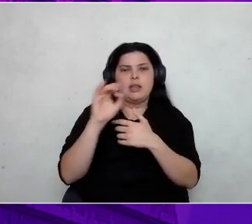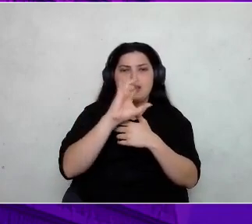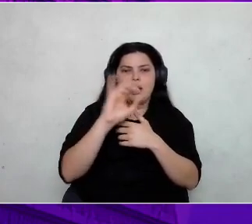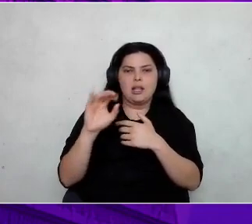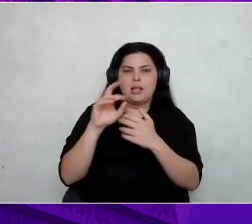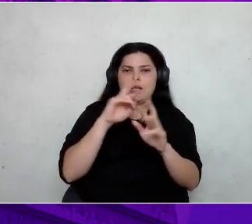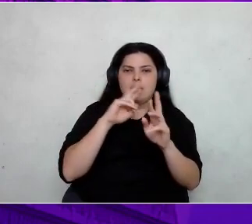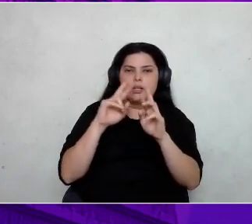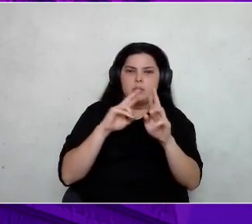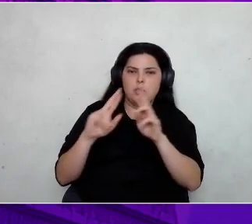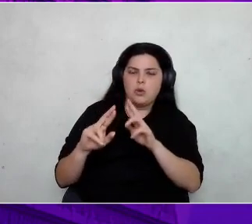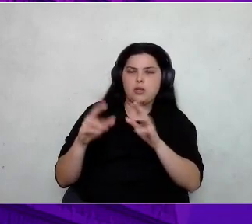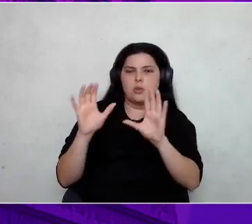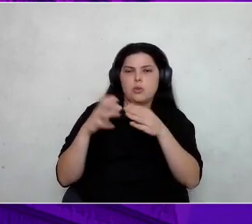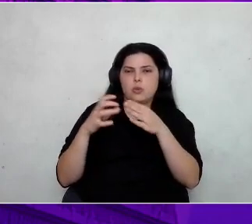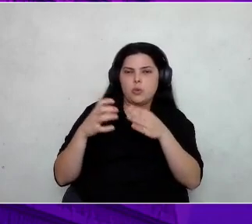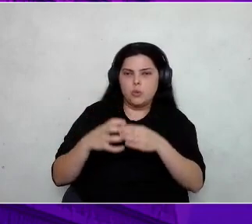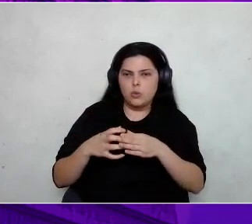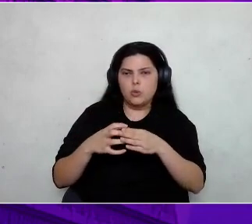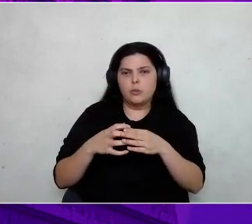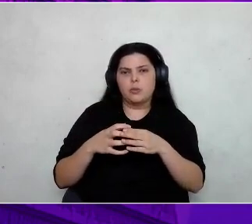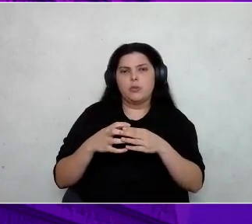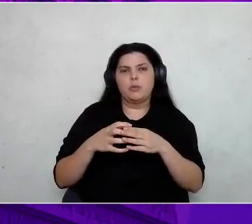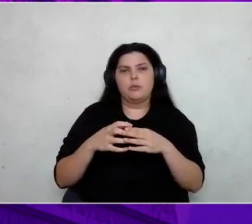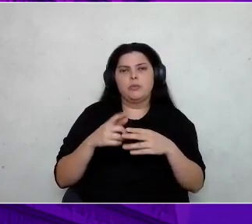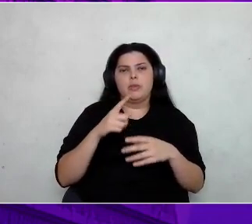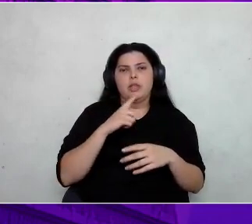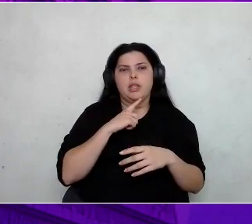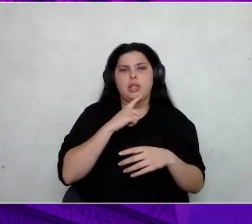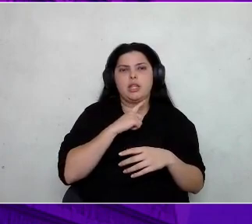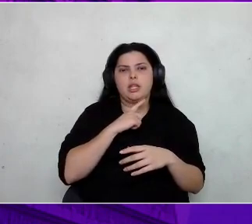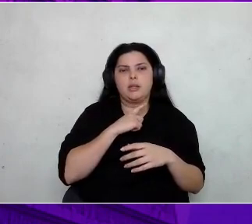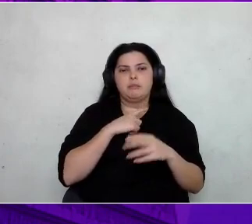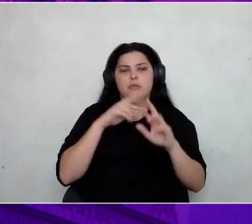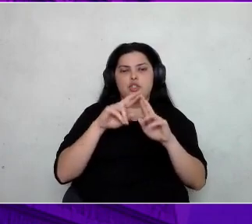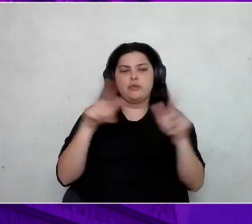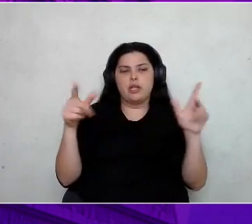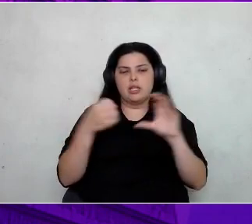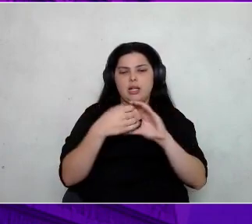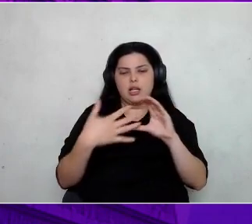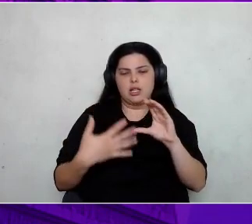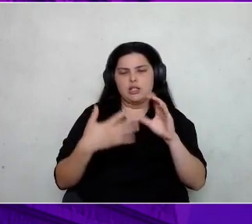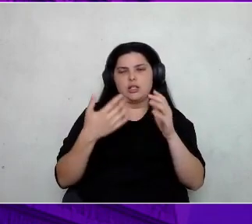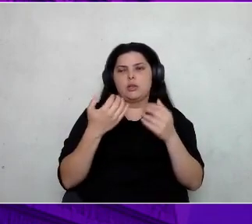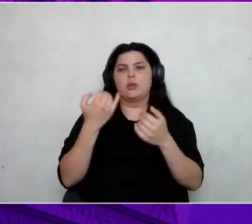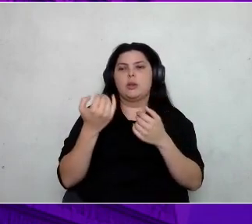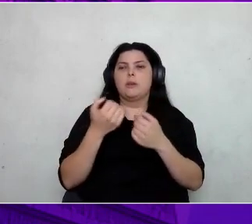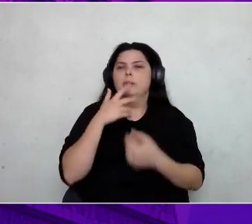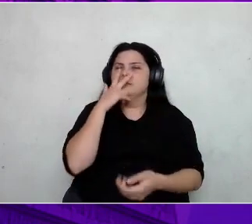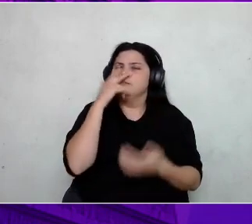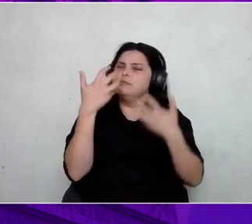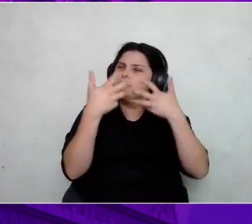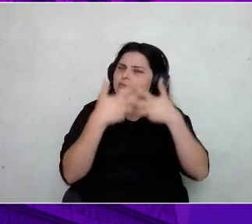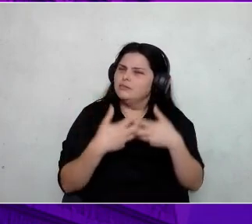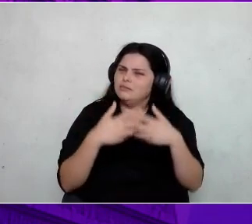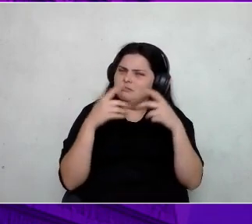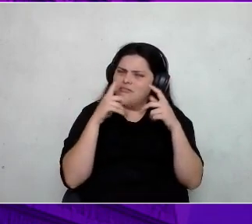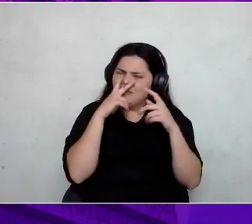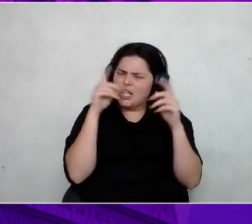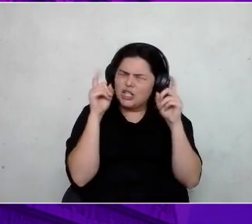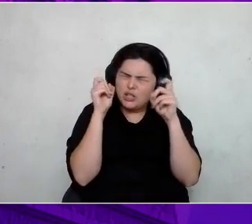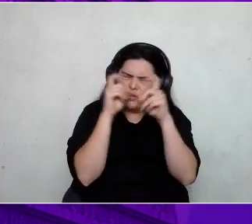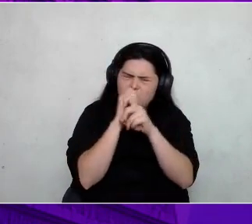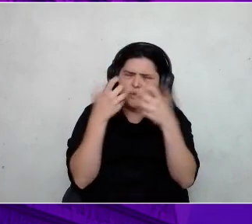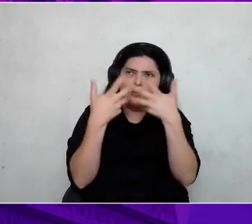dos grupos vai ter uma coisa diferente. E isso aqui funciona, parece que é complexo demais, mas funciona